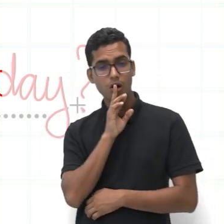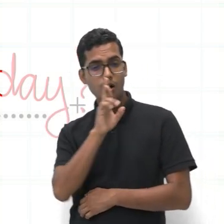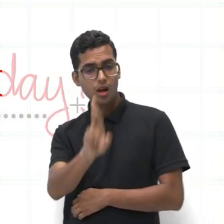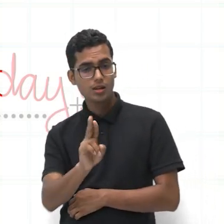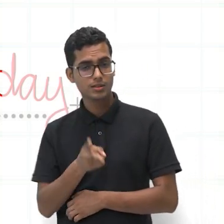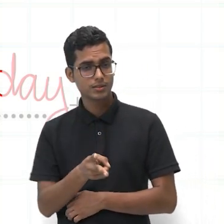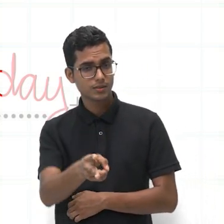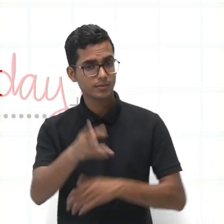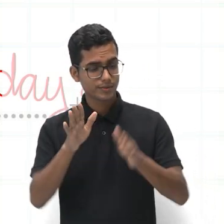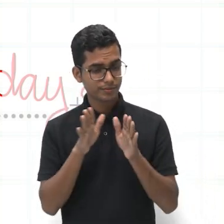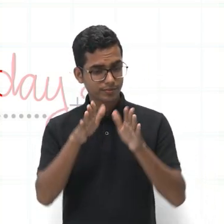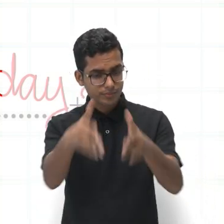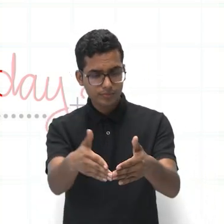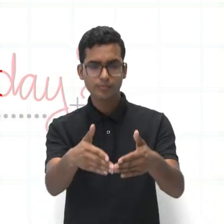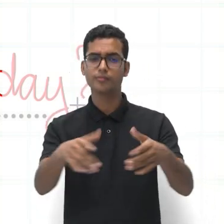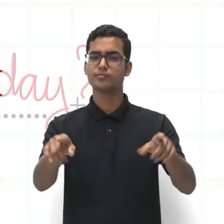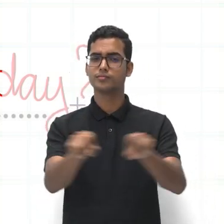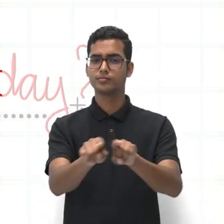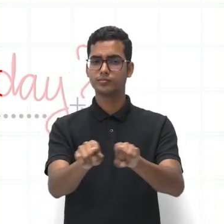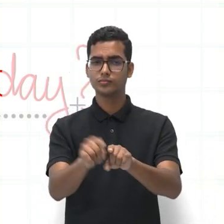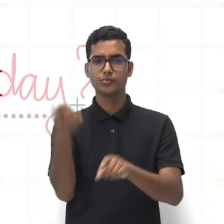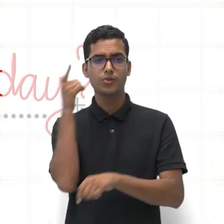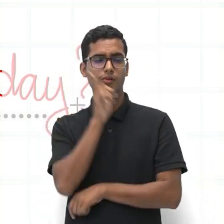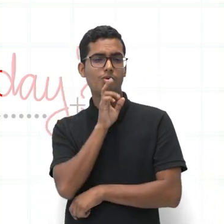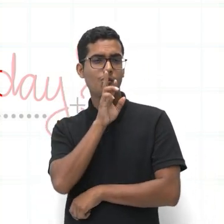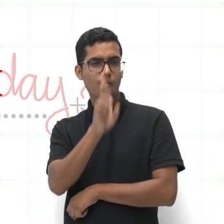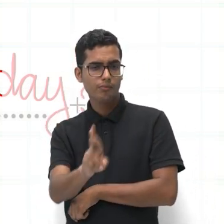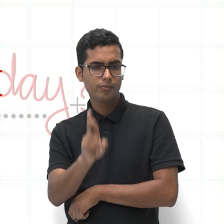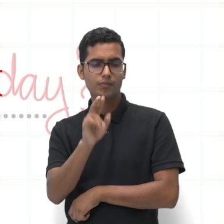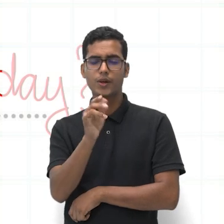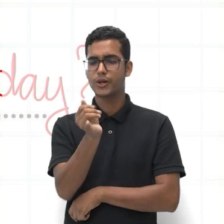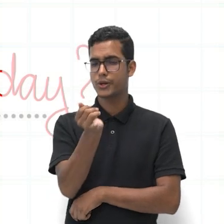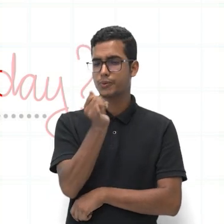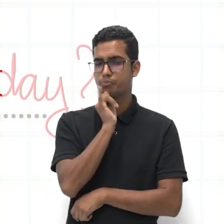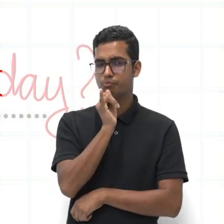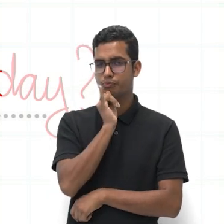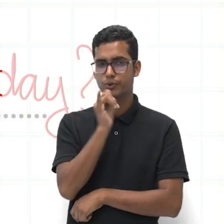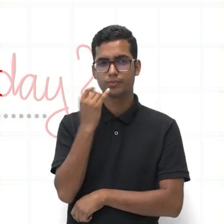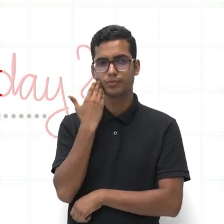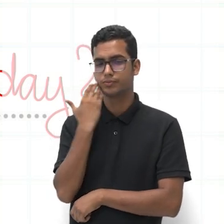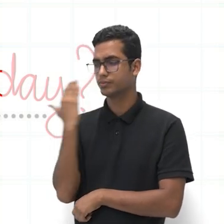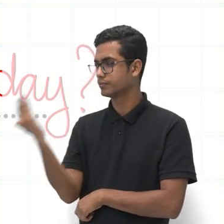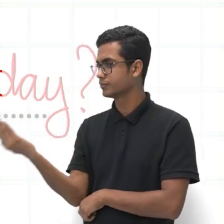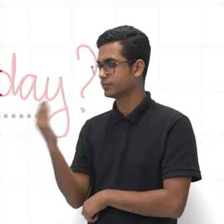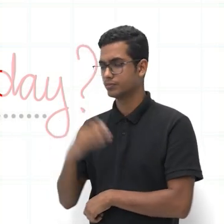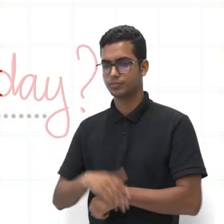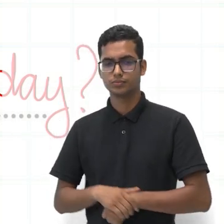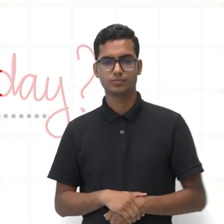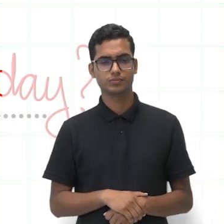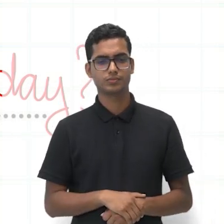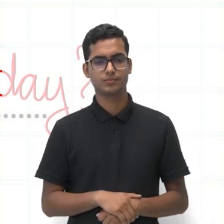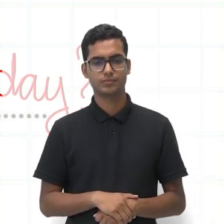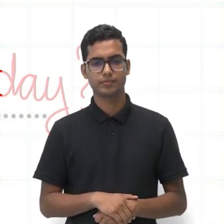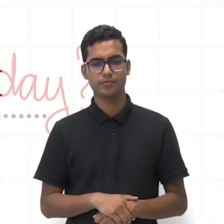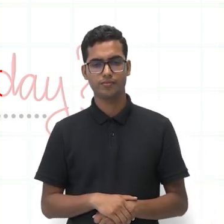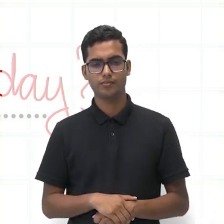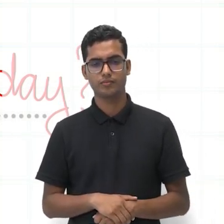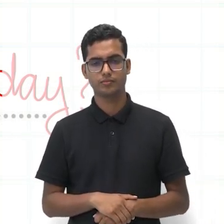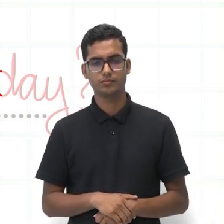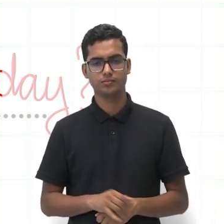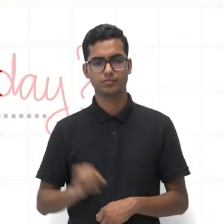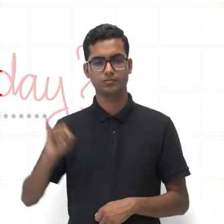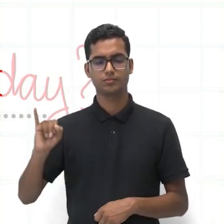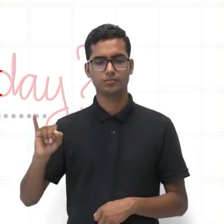mais específicas. Para responder isso, por exemplo, eu poderia dizer I work. Isso é verdade, eu trabalho